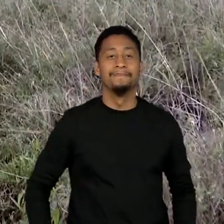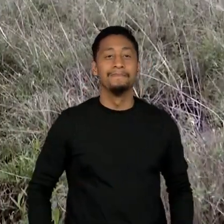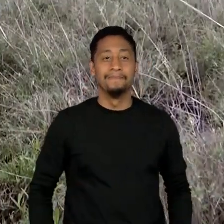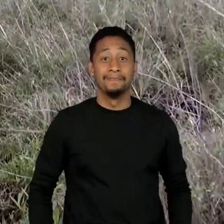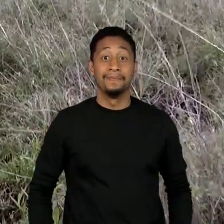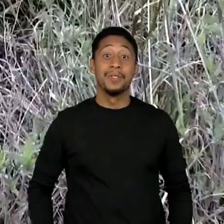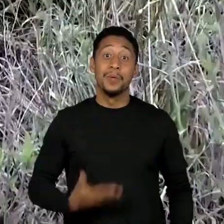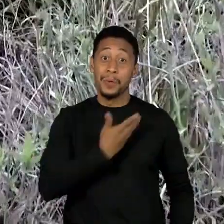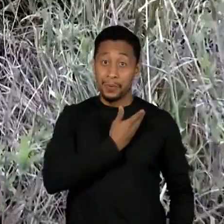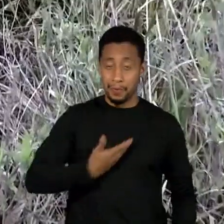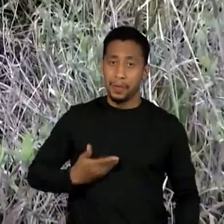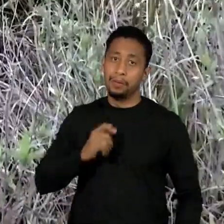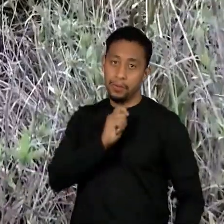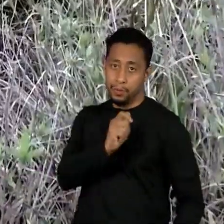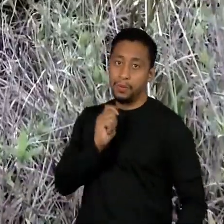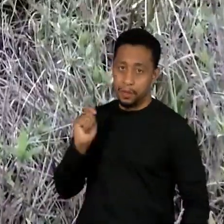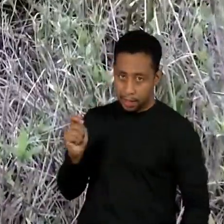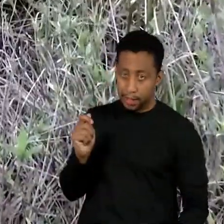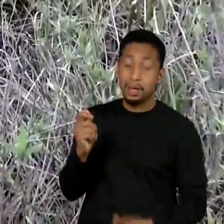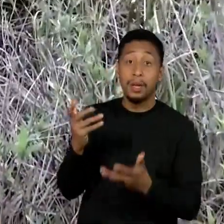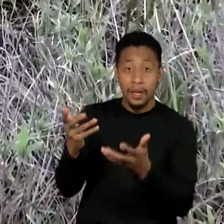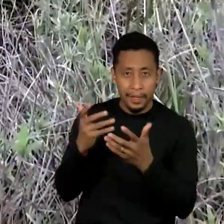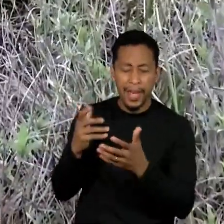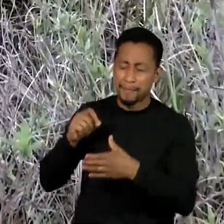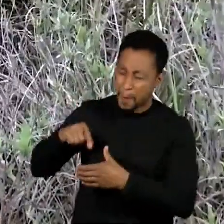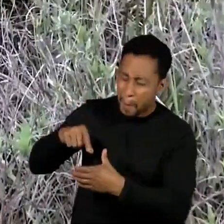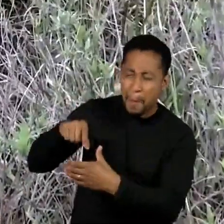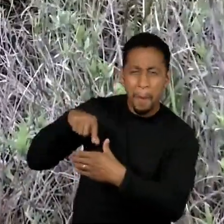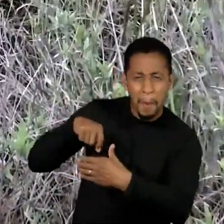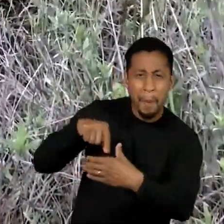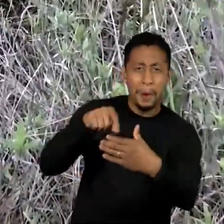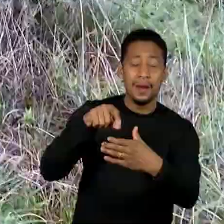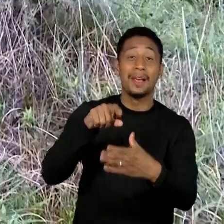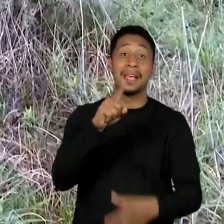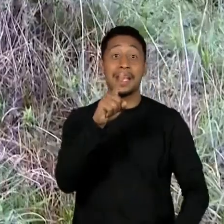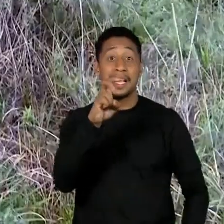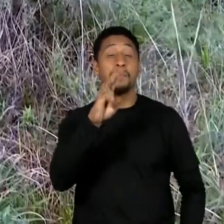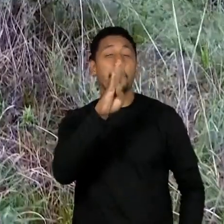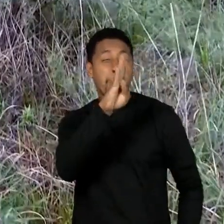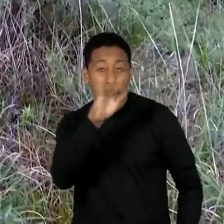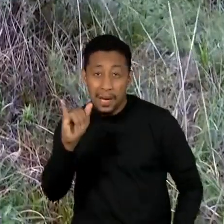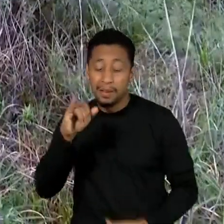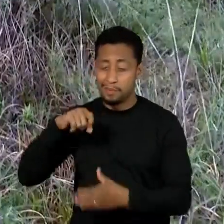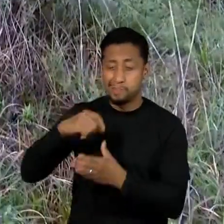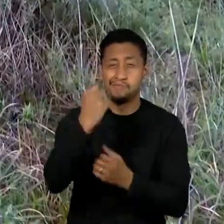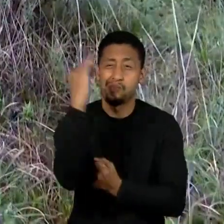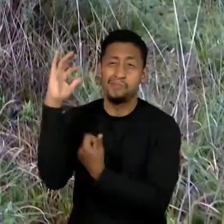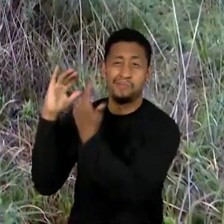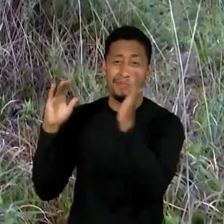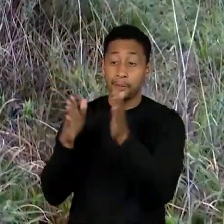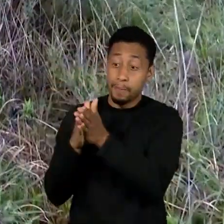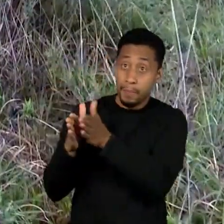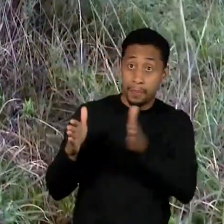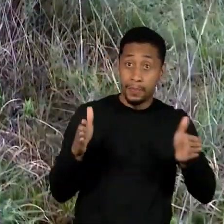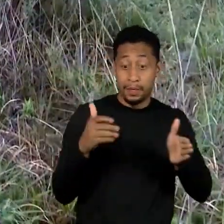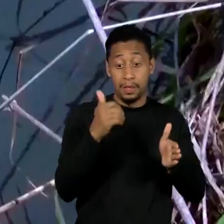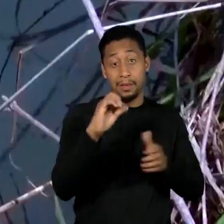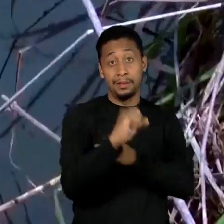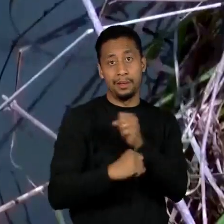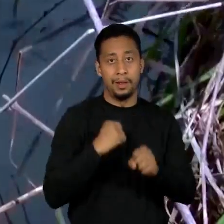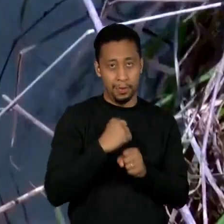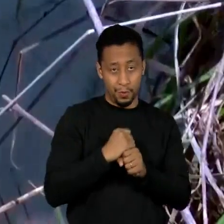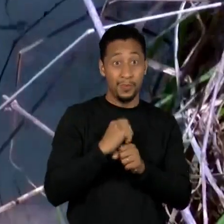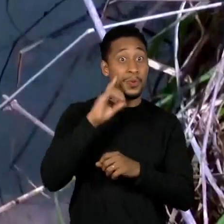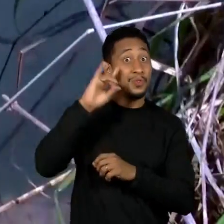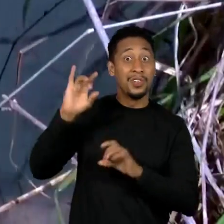O governo queniano planeja atingir 15 bilhões de árvores cultivadas no prazo de 10 anos. O feriado para